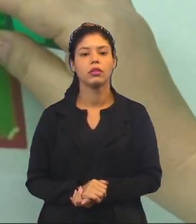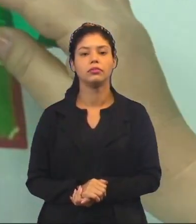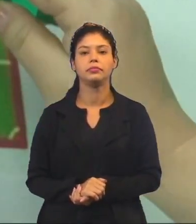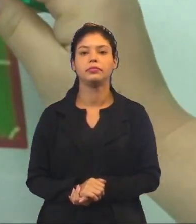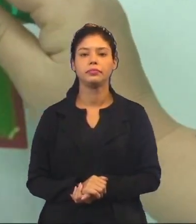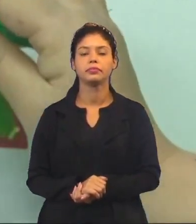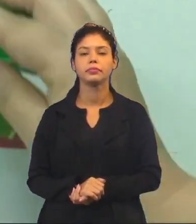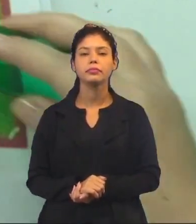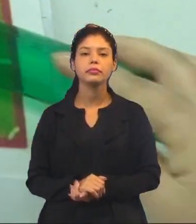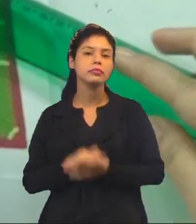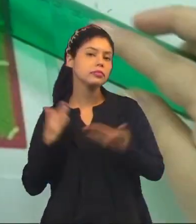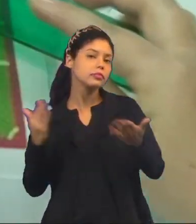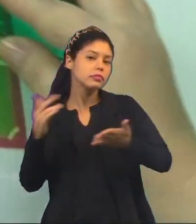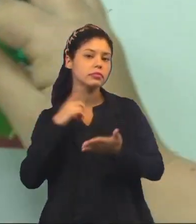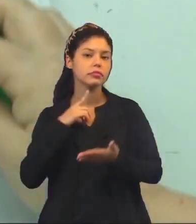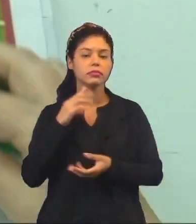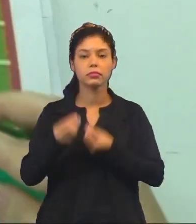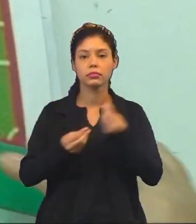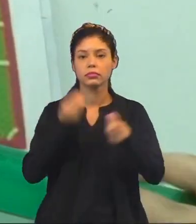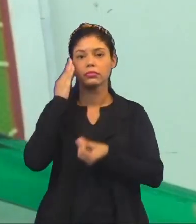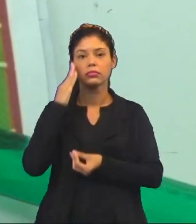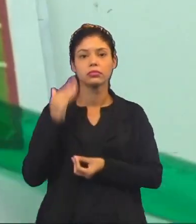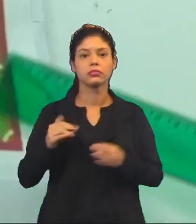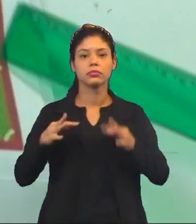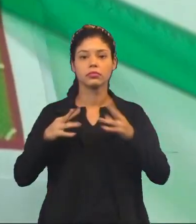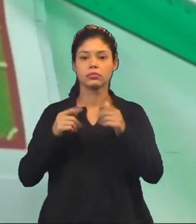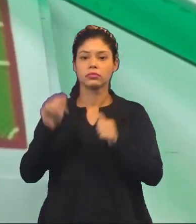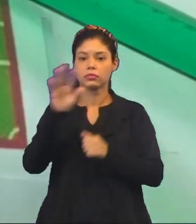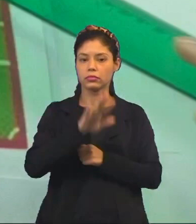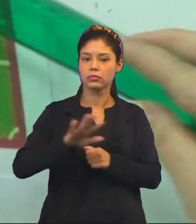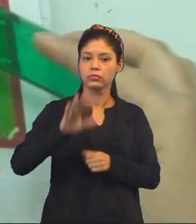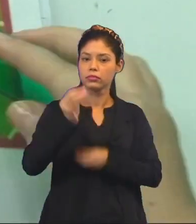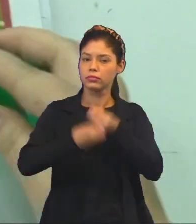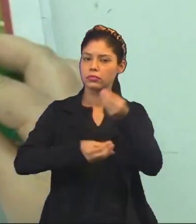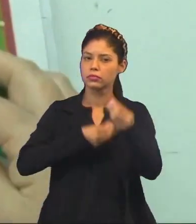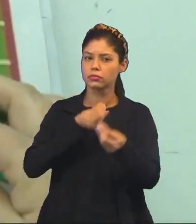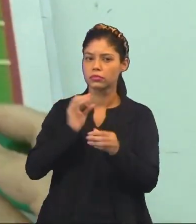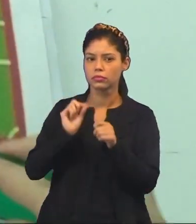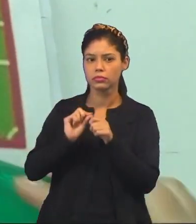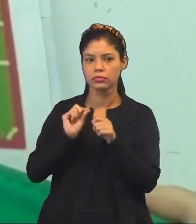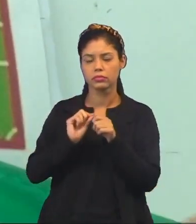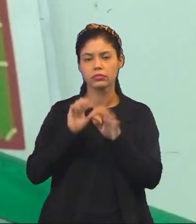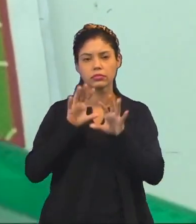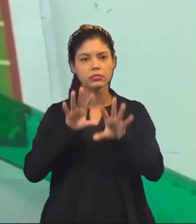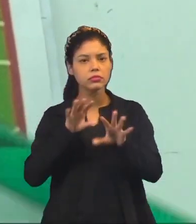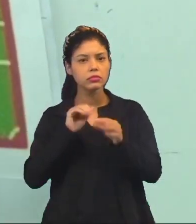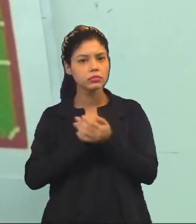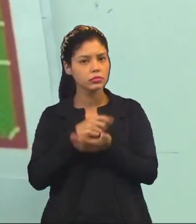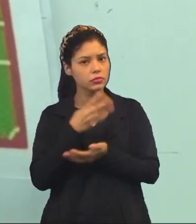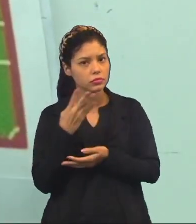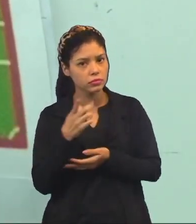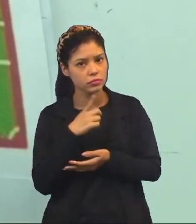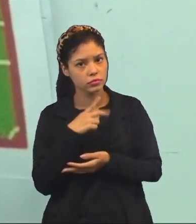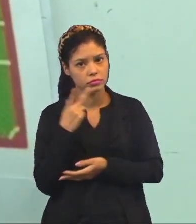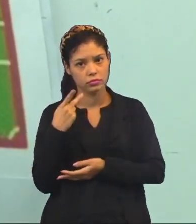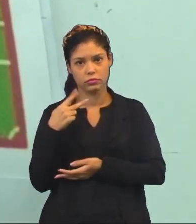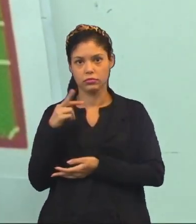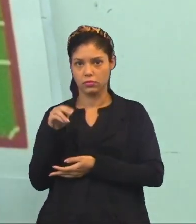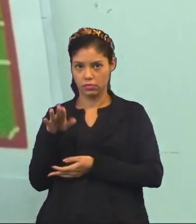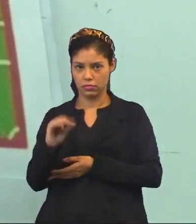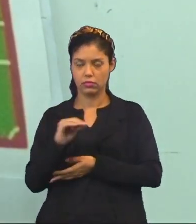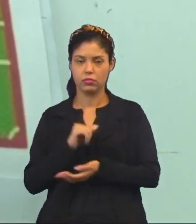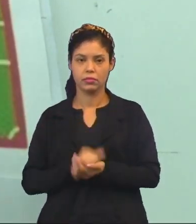campinho aqui. Então, eu tenho como saber toda a metragem dele. Como que eu faço para saber a quantidade do perímetro?